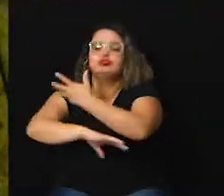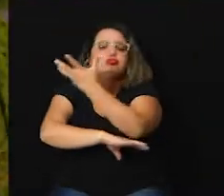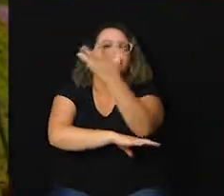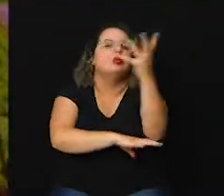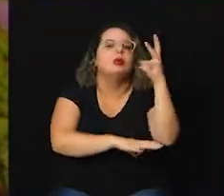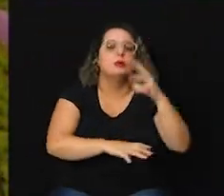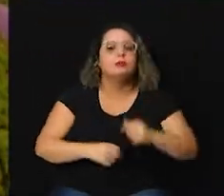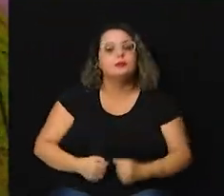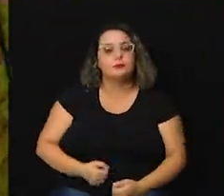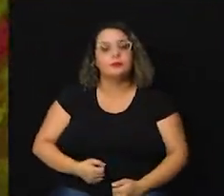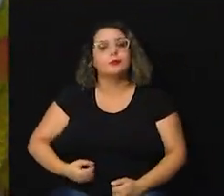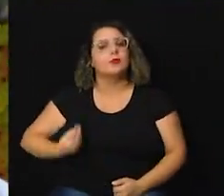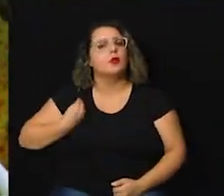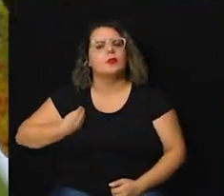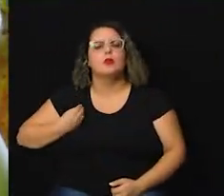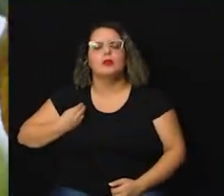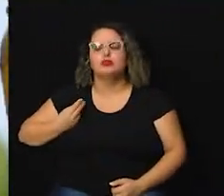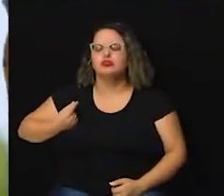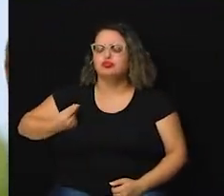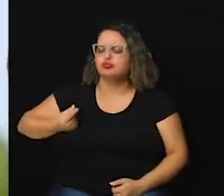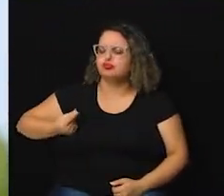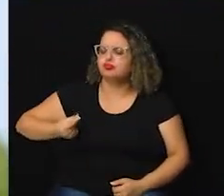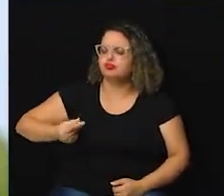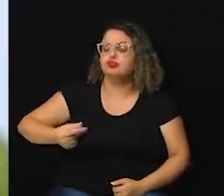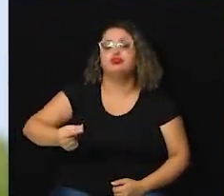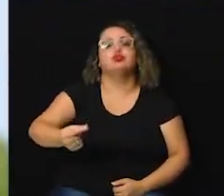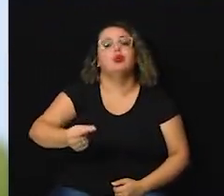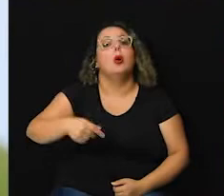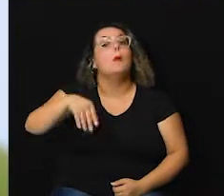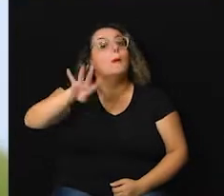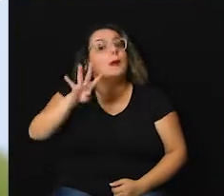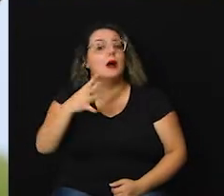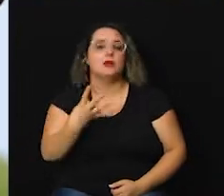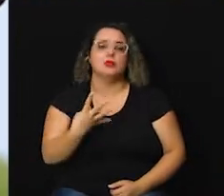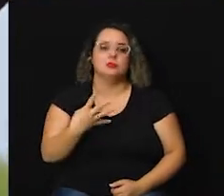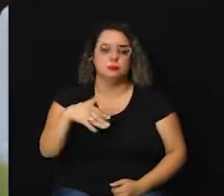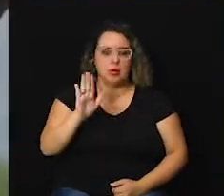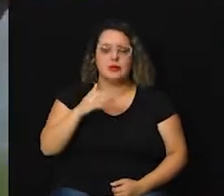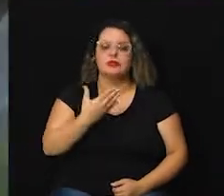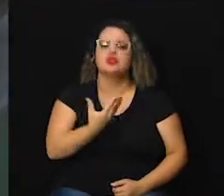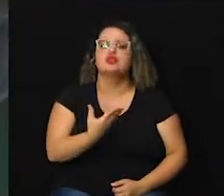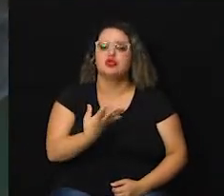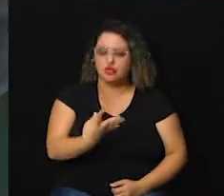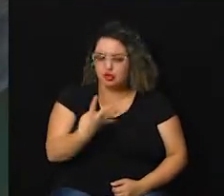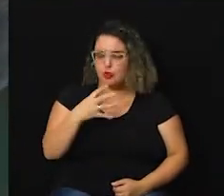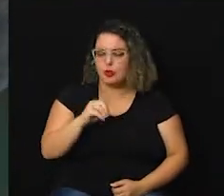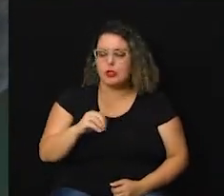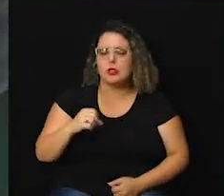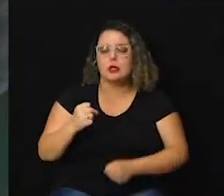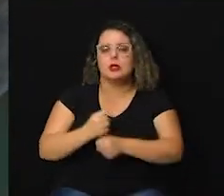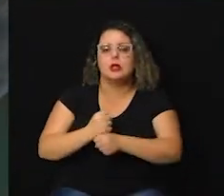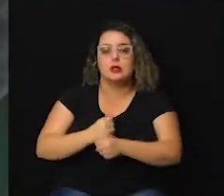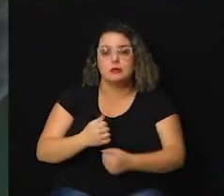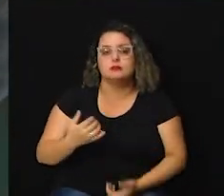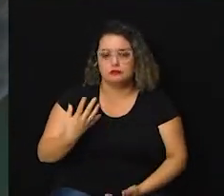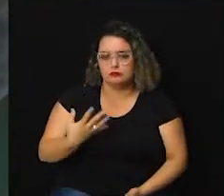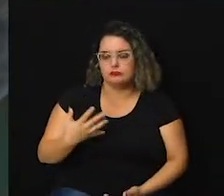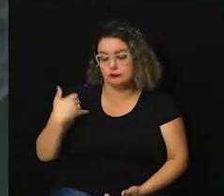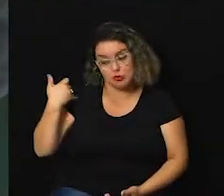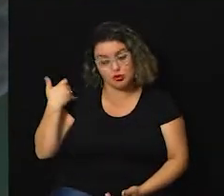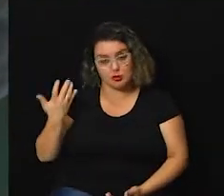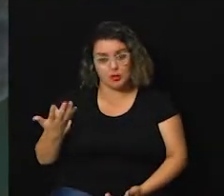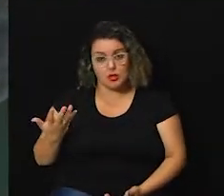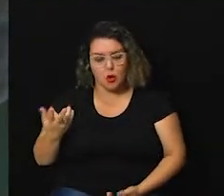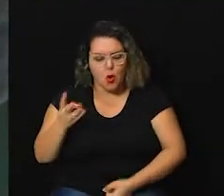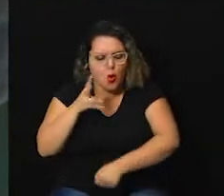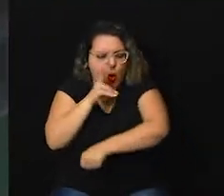aves que vivem um longo tempo na natureza, a estimativa é mais de 40 anos, têm um comportamento extremamente cuidadoso